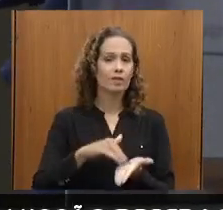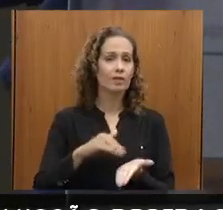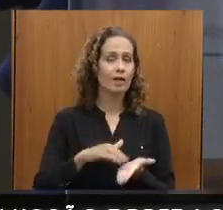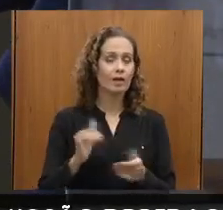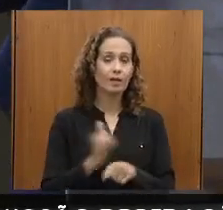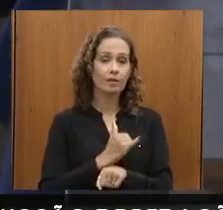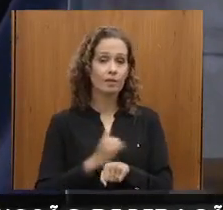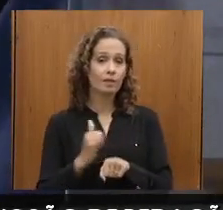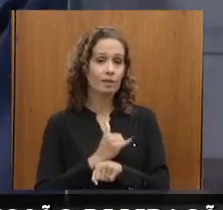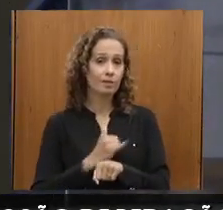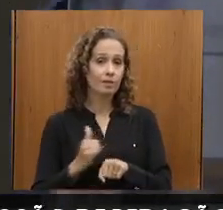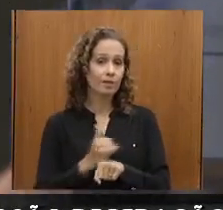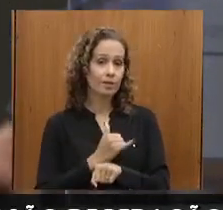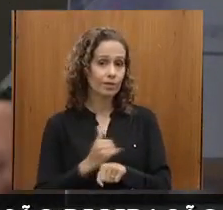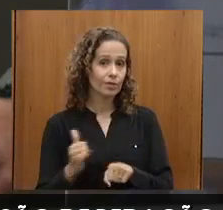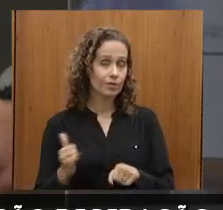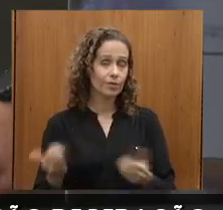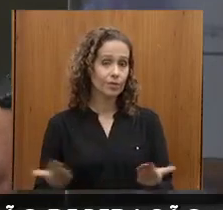estratégicas.